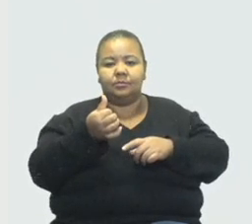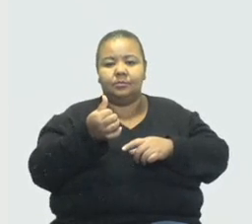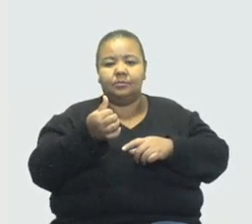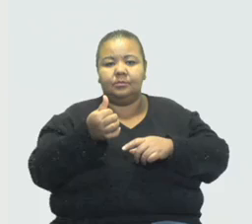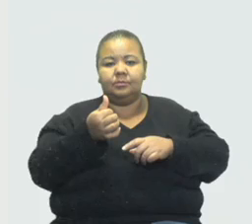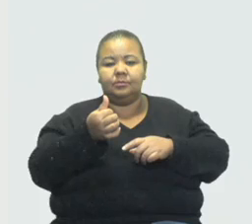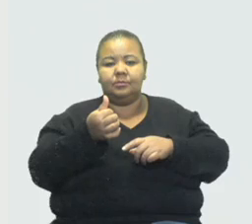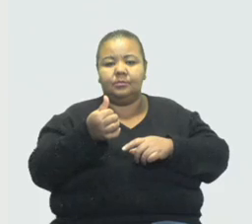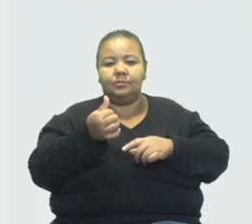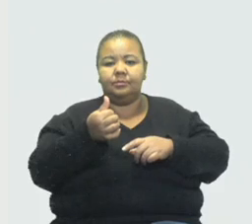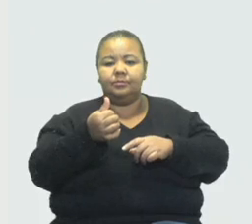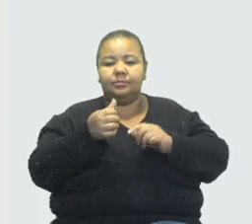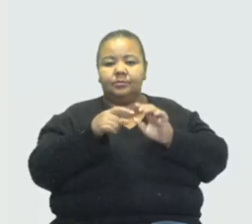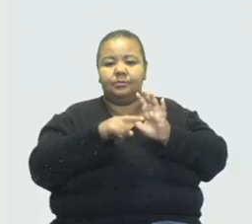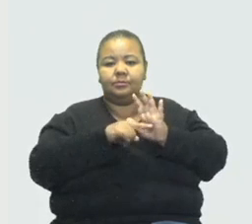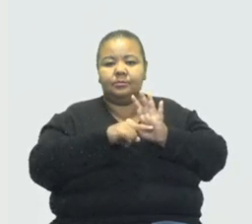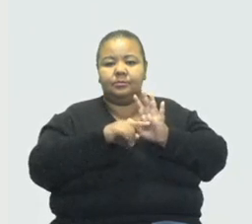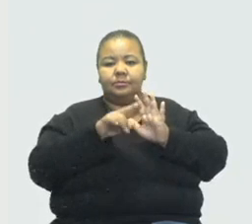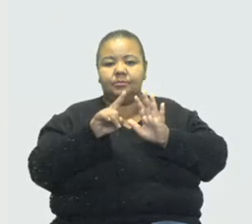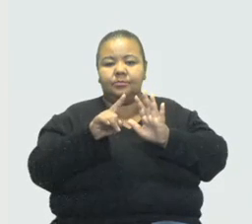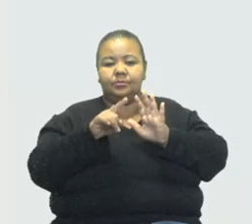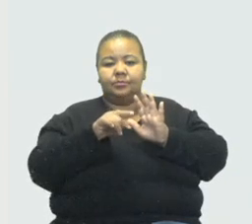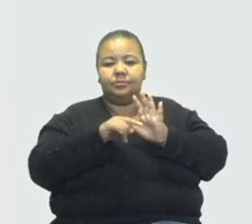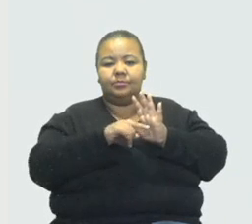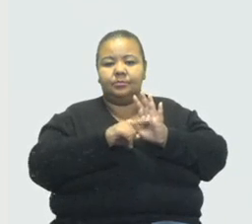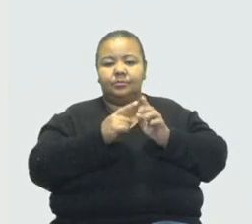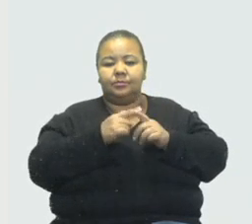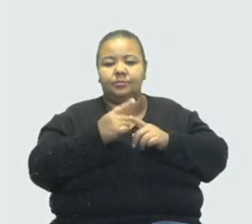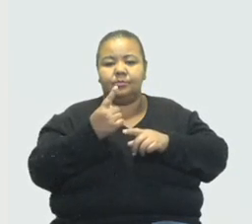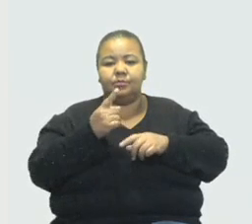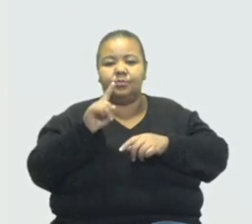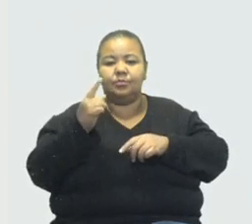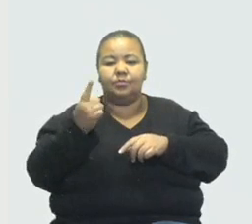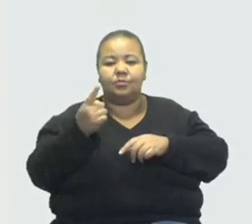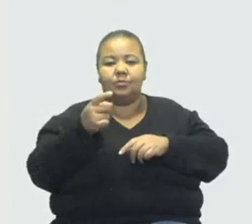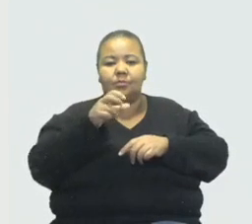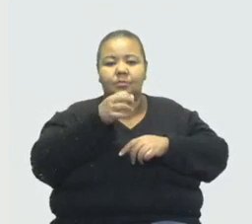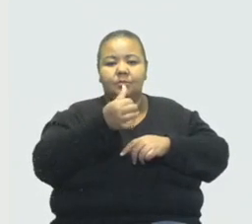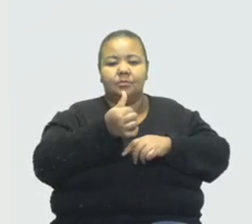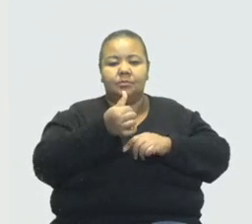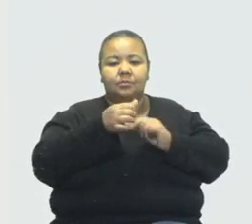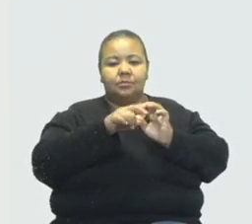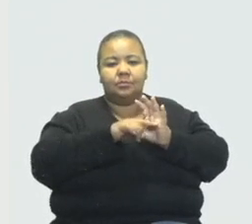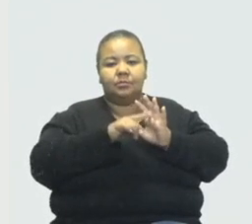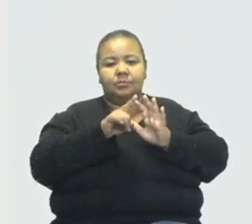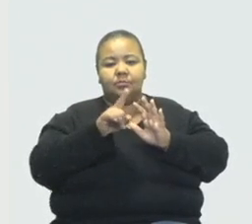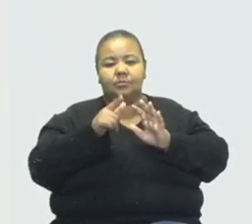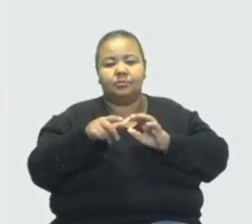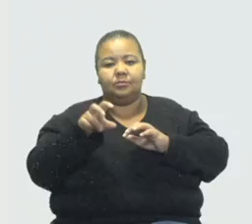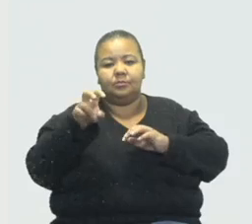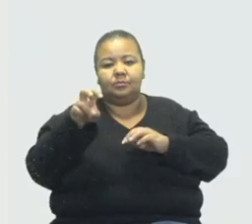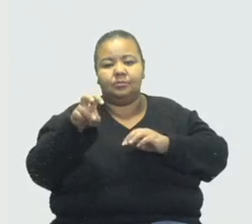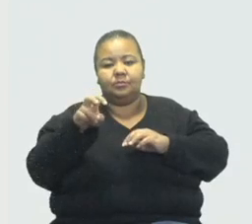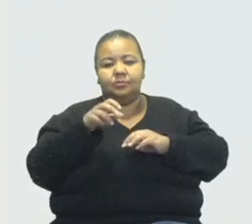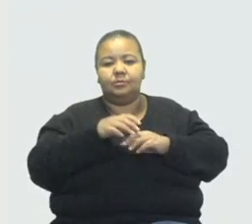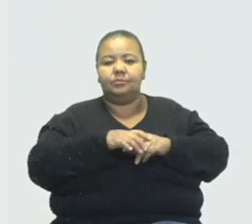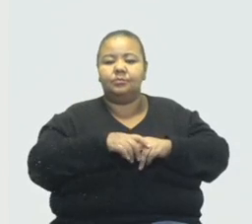6. Menos 1 vezes 1, 1. Então, 6 menos 1,